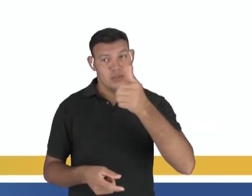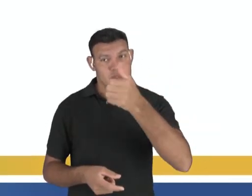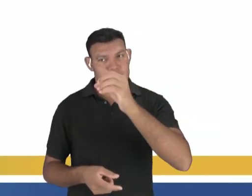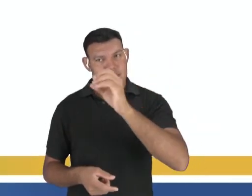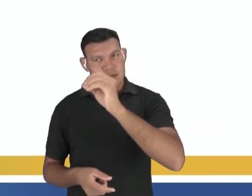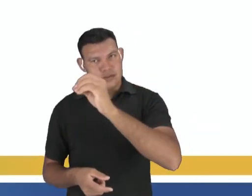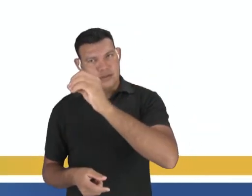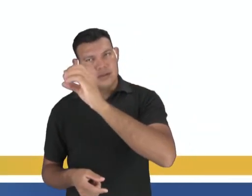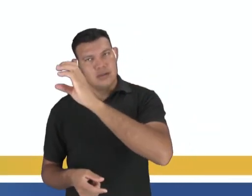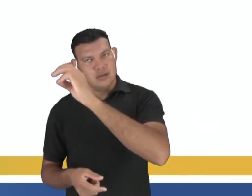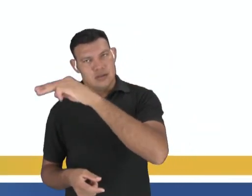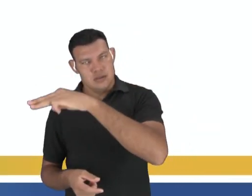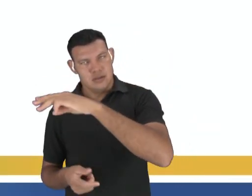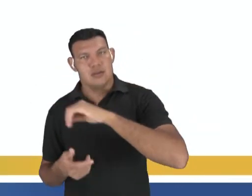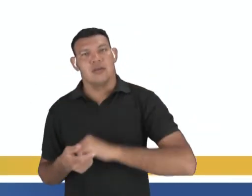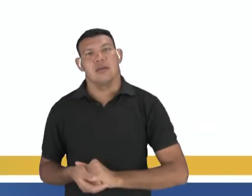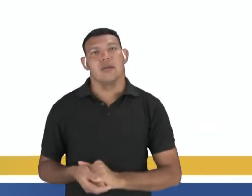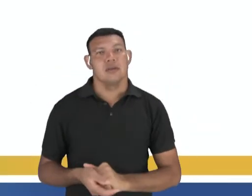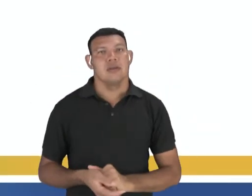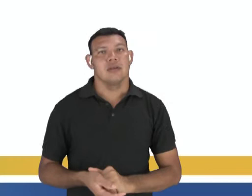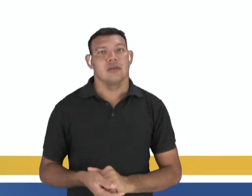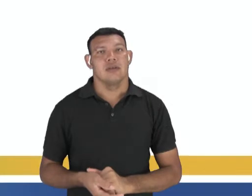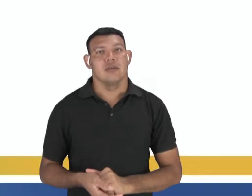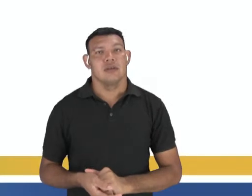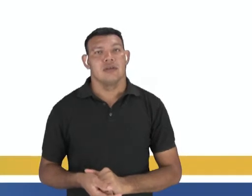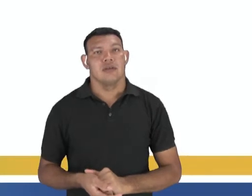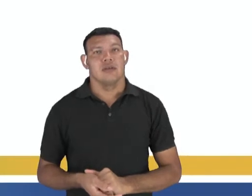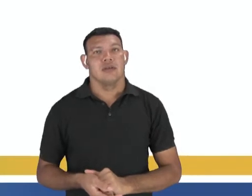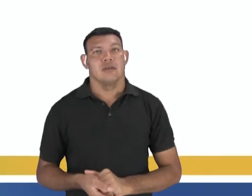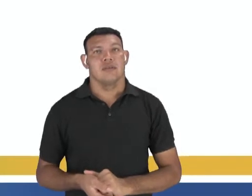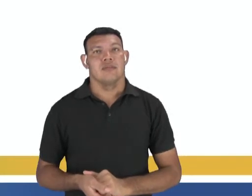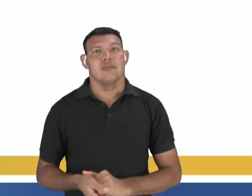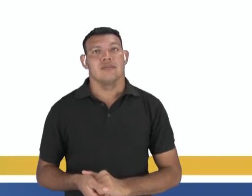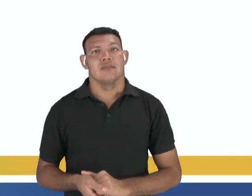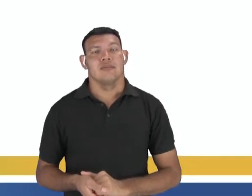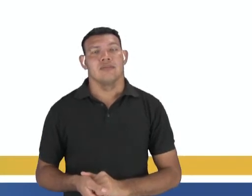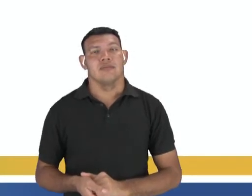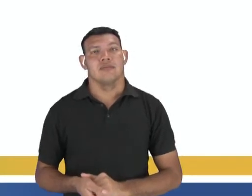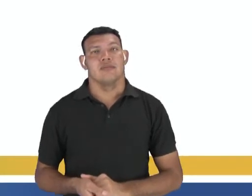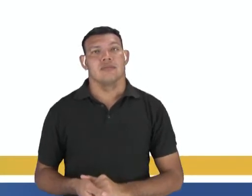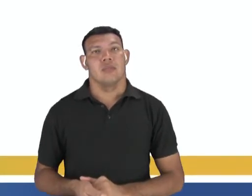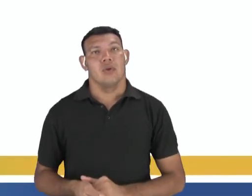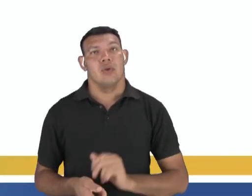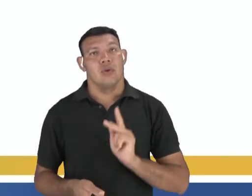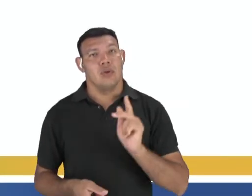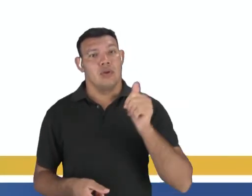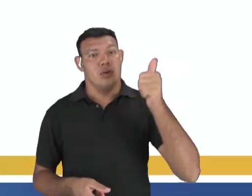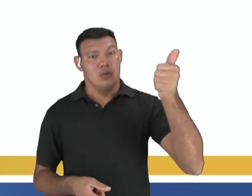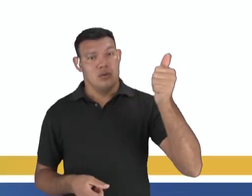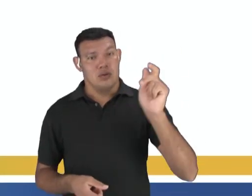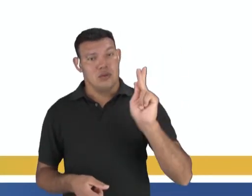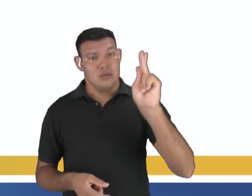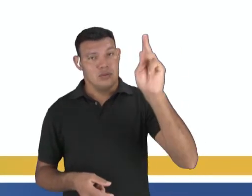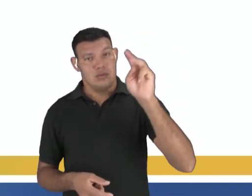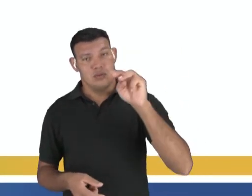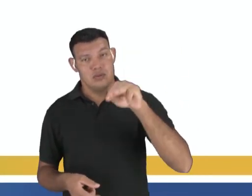centímetros, em 1 metro nós temos 1000 milímetros, em 1 quilômetro nós temos 1000 metros e assim por